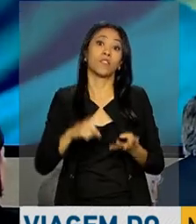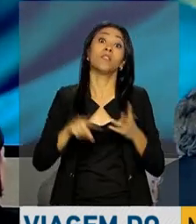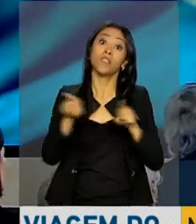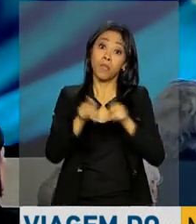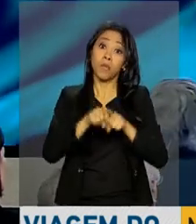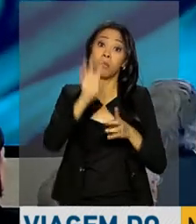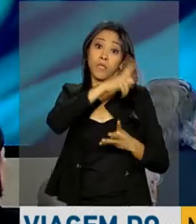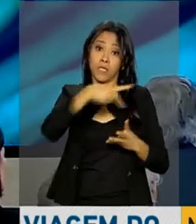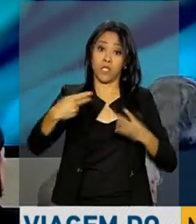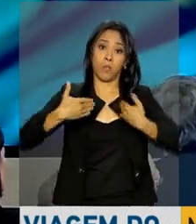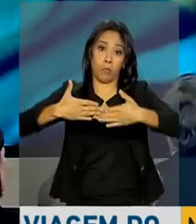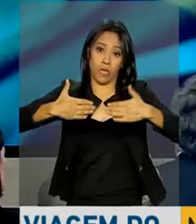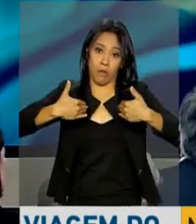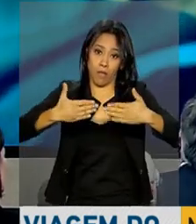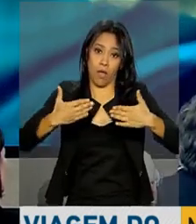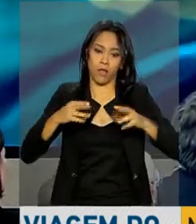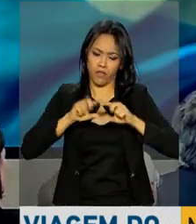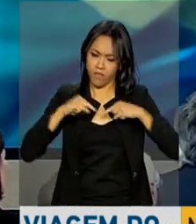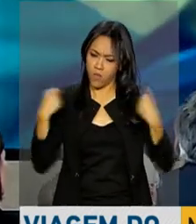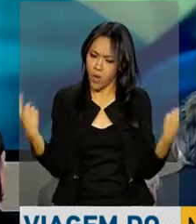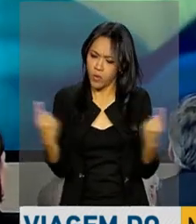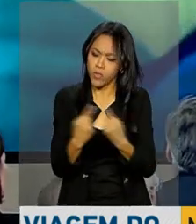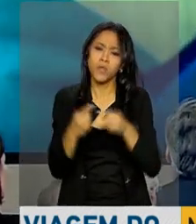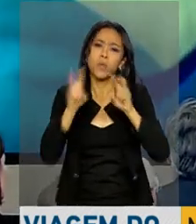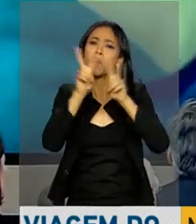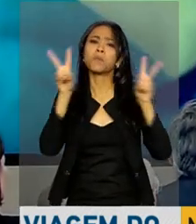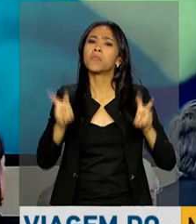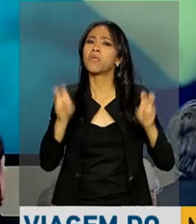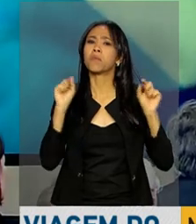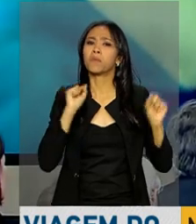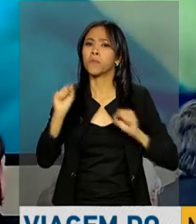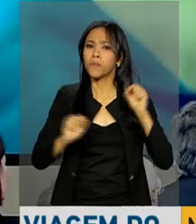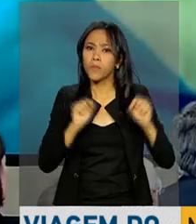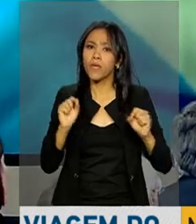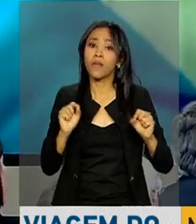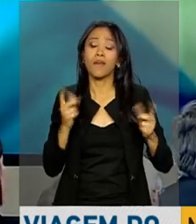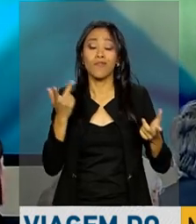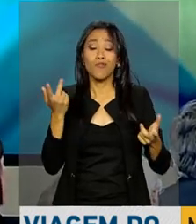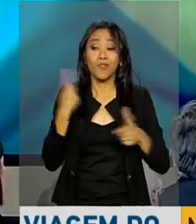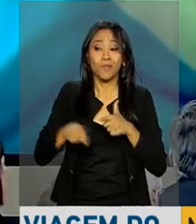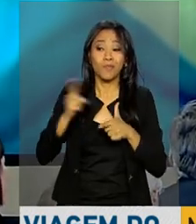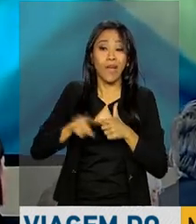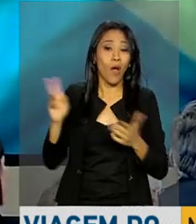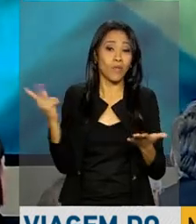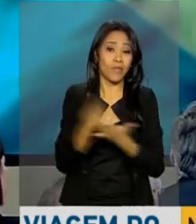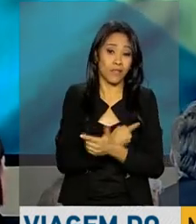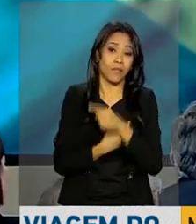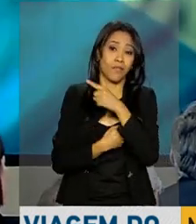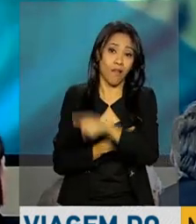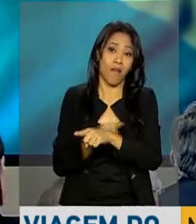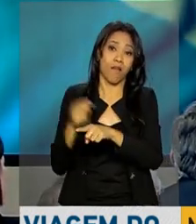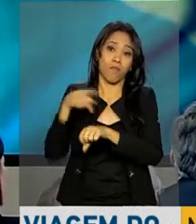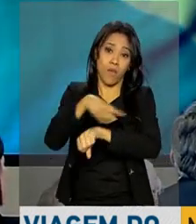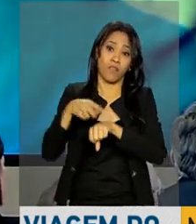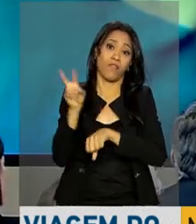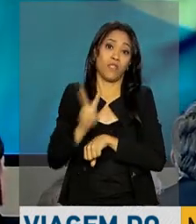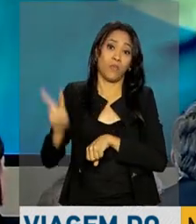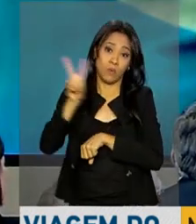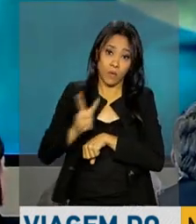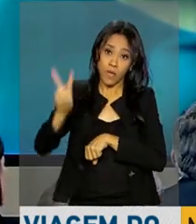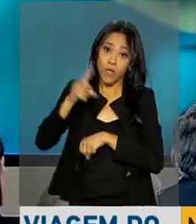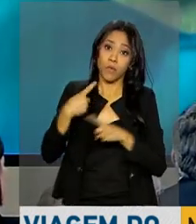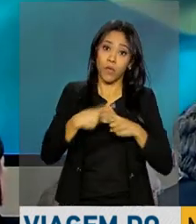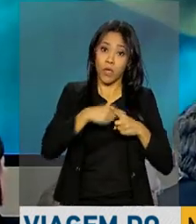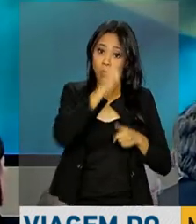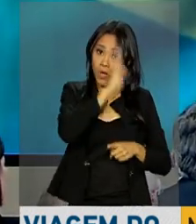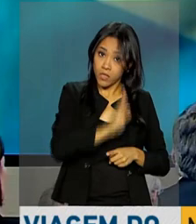o assunto deteve-se exclusivamente na relação com a Venezuela. Até porque nós, especialmente o Brasil e a